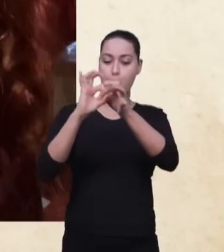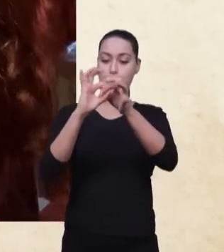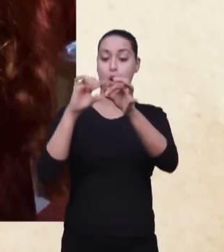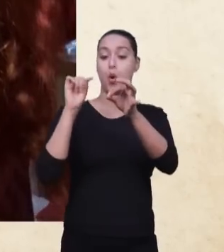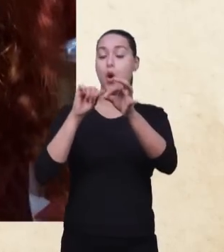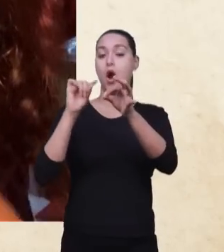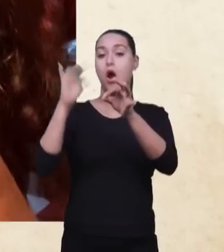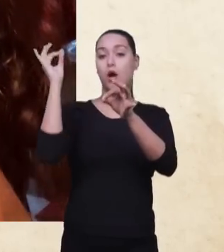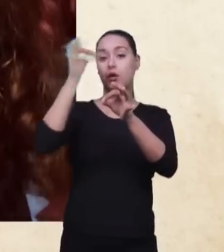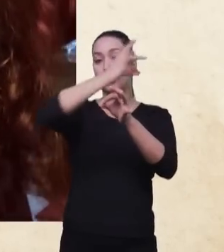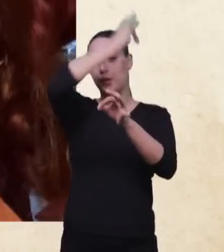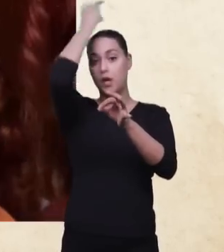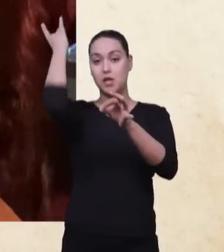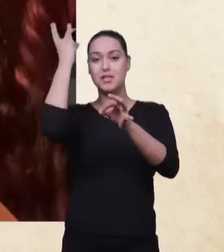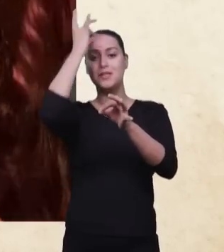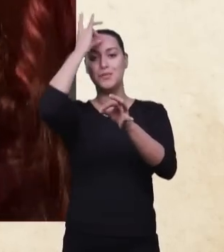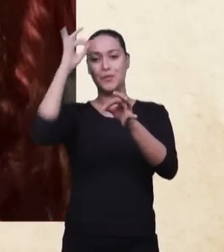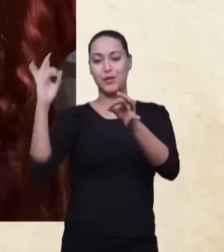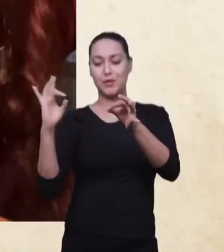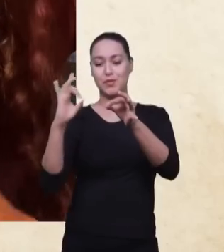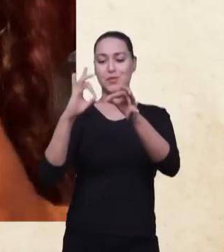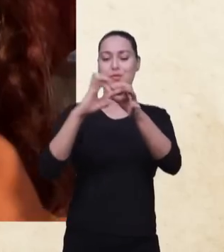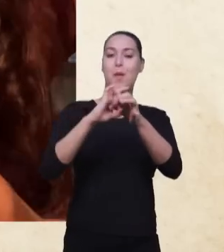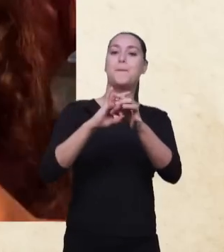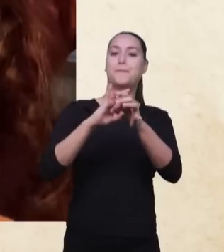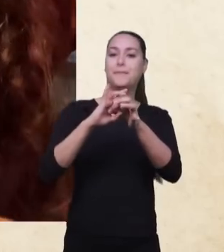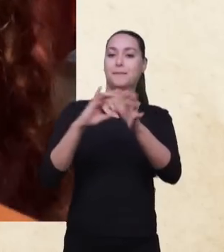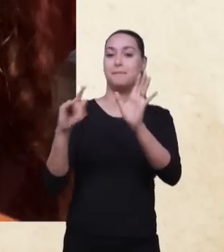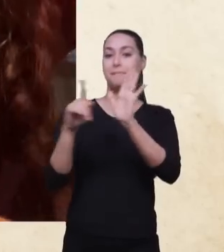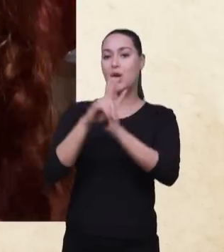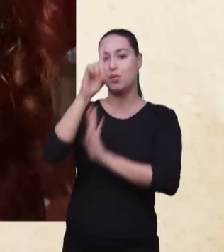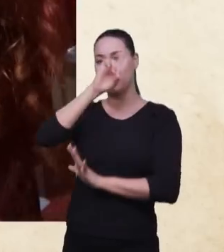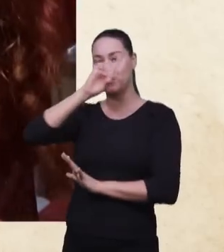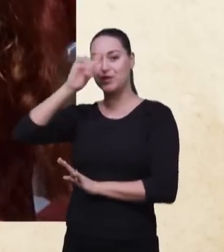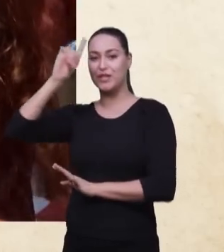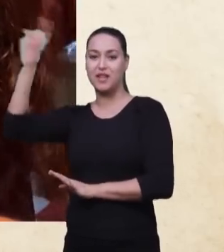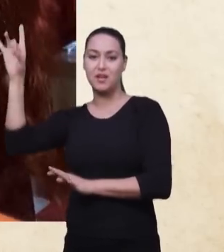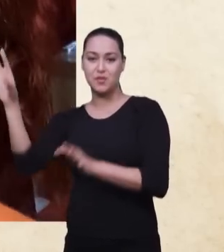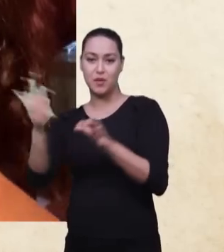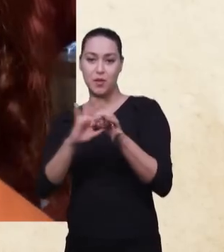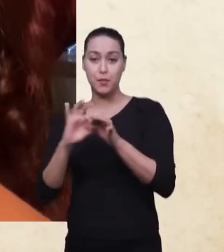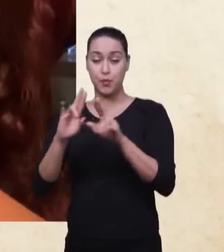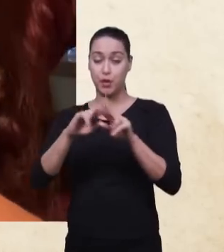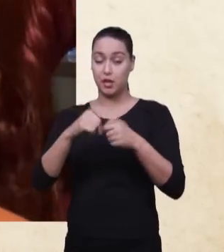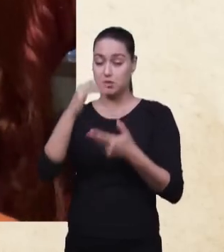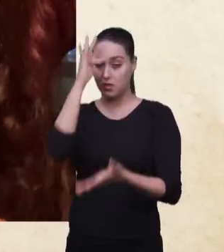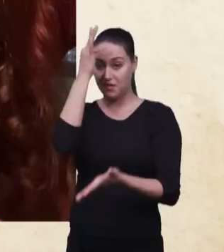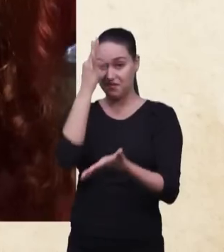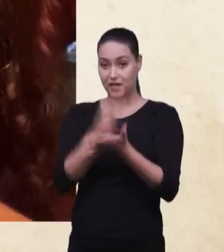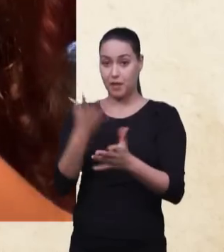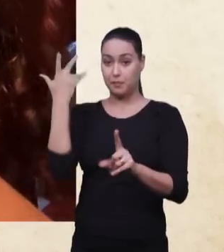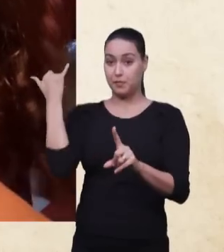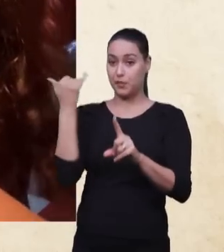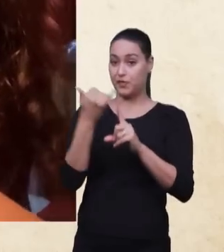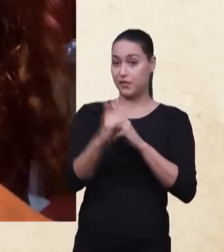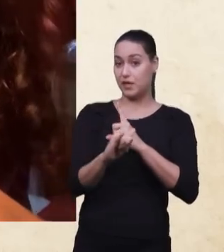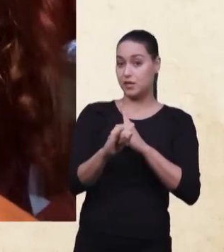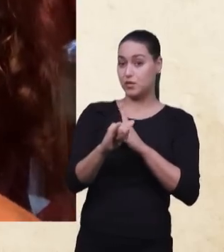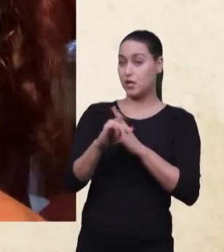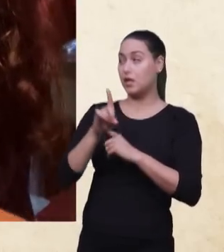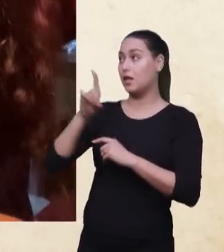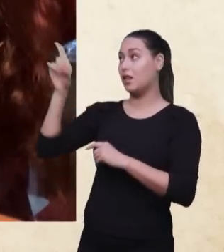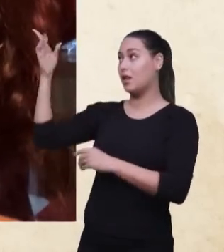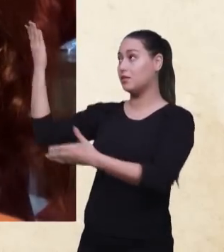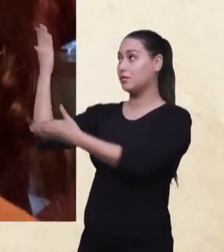Espírito Santo. A fé é uma dádiva de Deus, um elemento que vem da eternidade, portanto a fé é profética. A fé veio